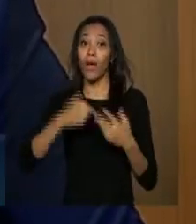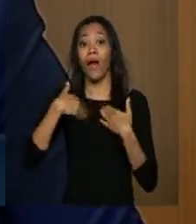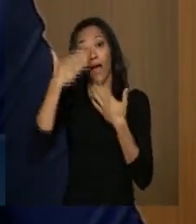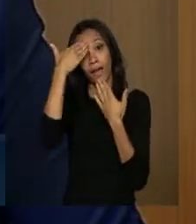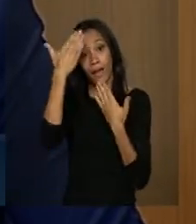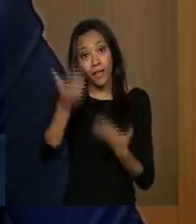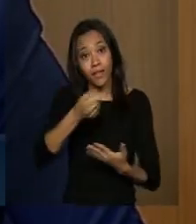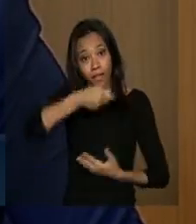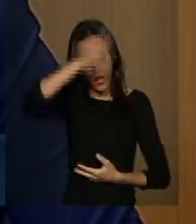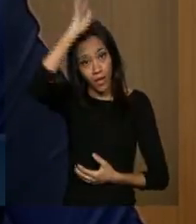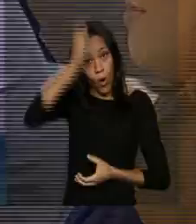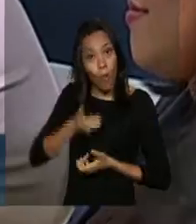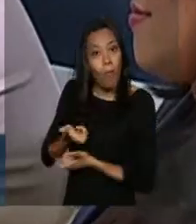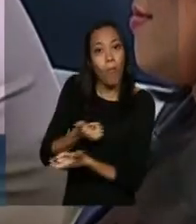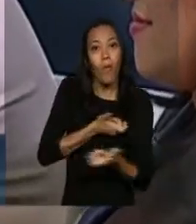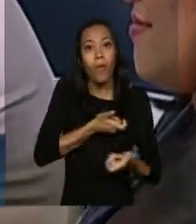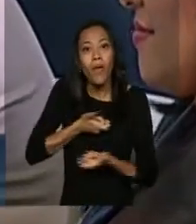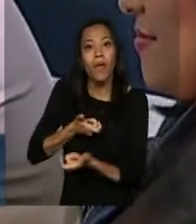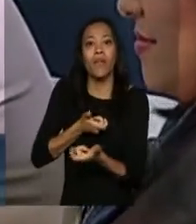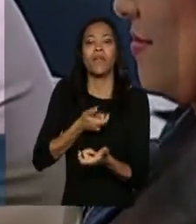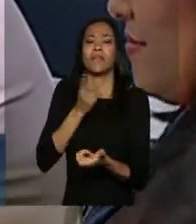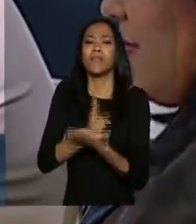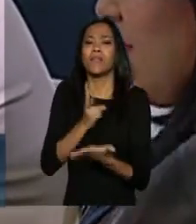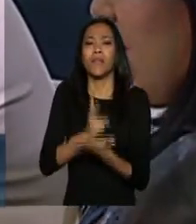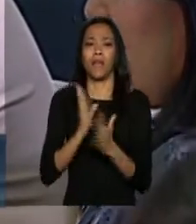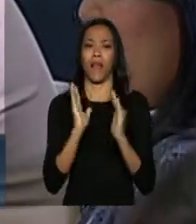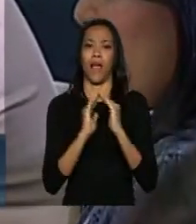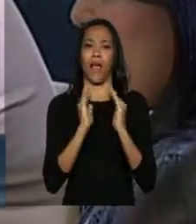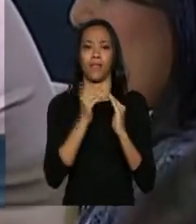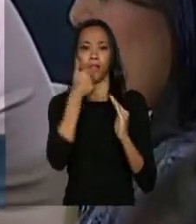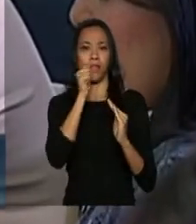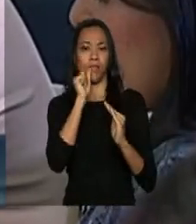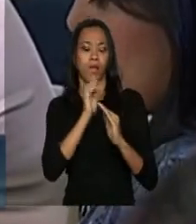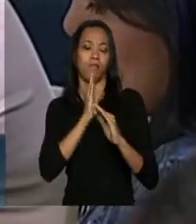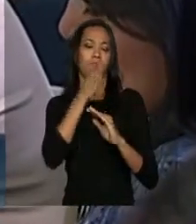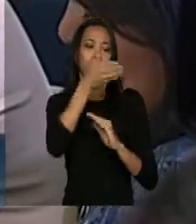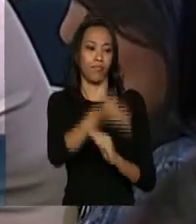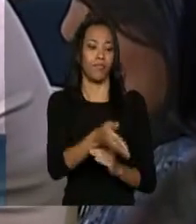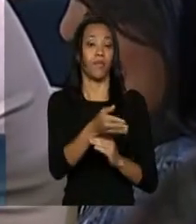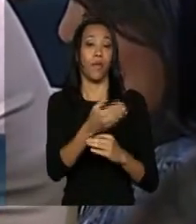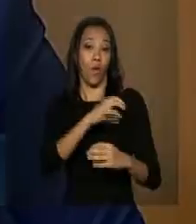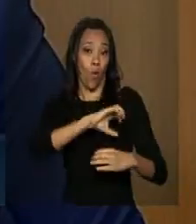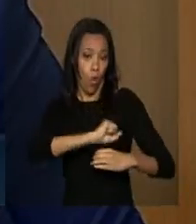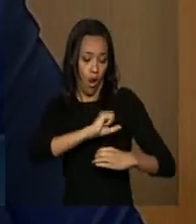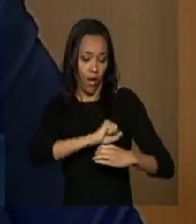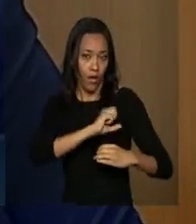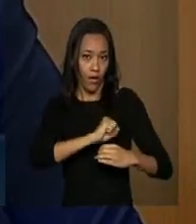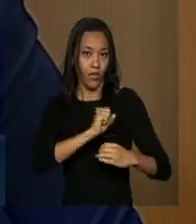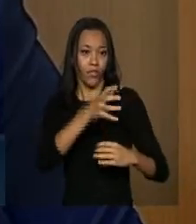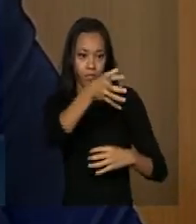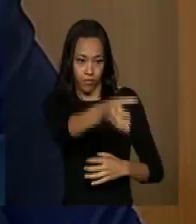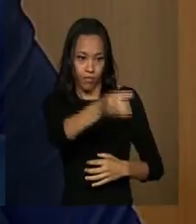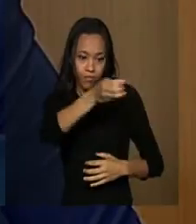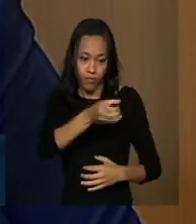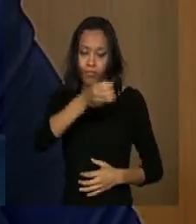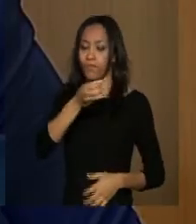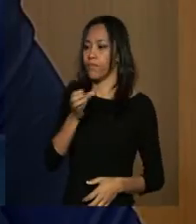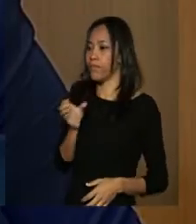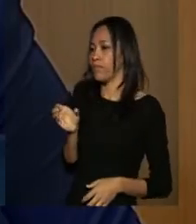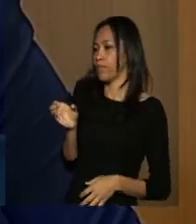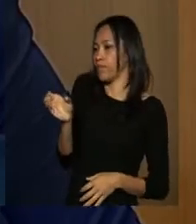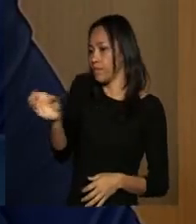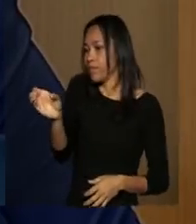toda semana na casa dessas mãezinhas para coletar esse leite que elas armazenam e levar para os laboratórios onde esse leite vai